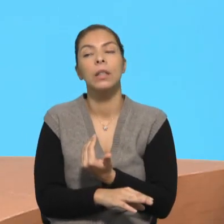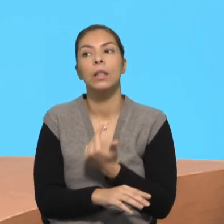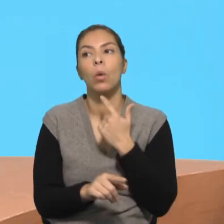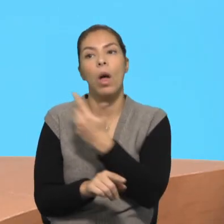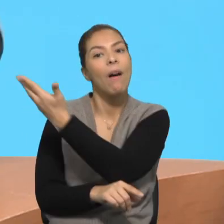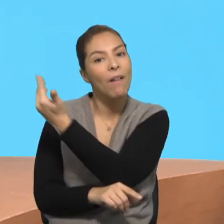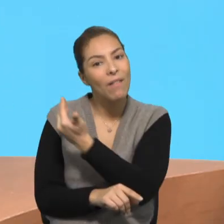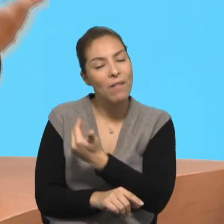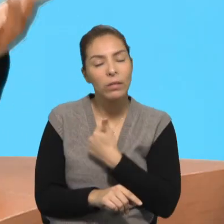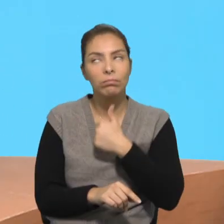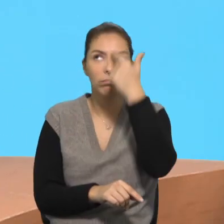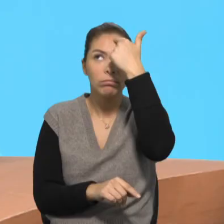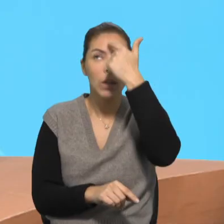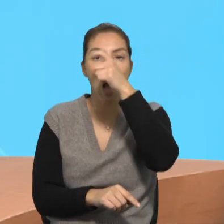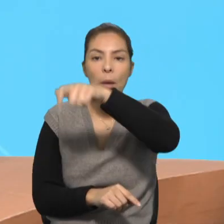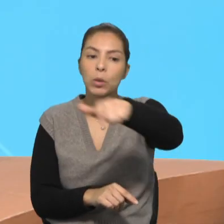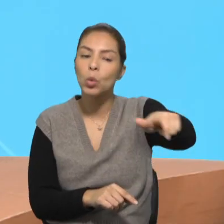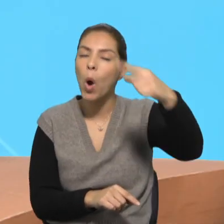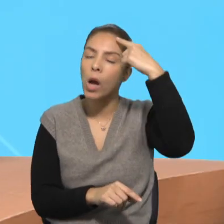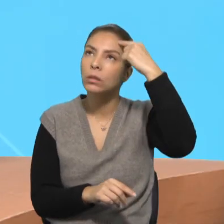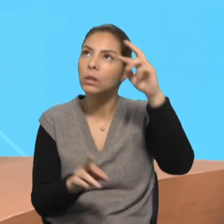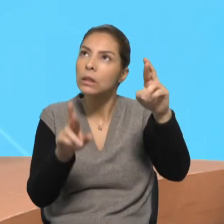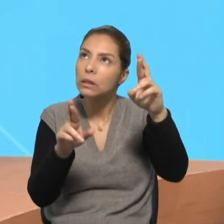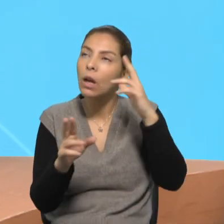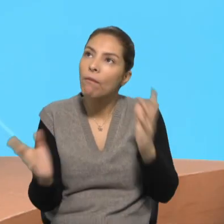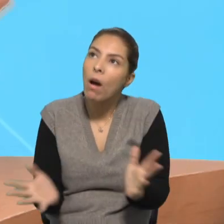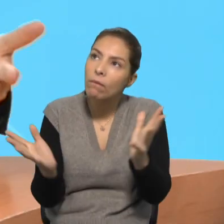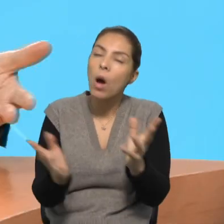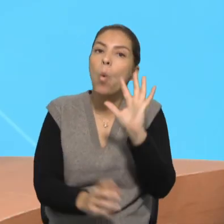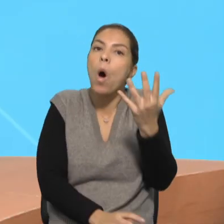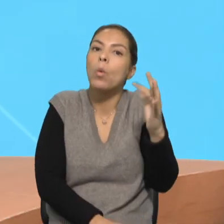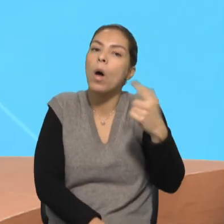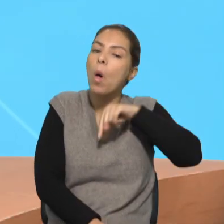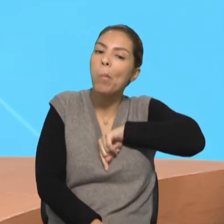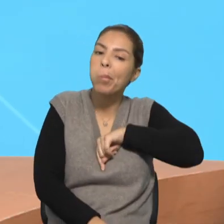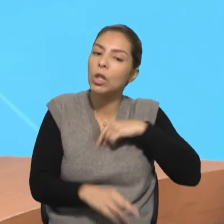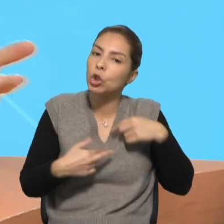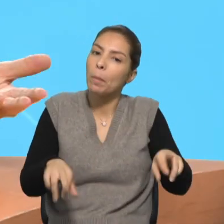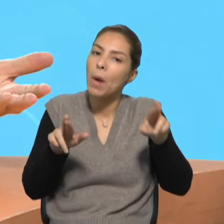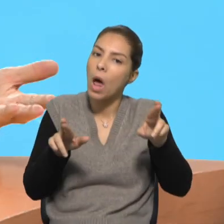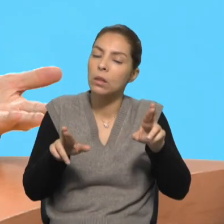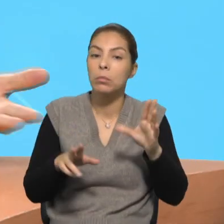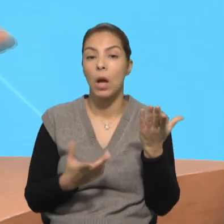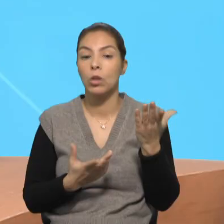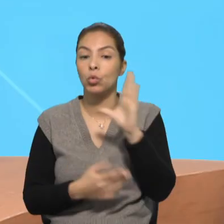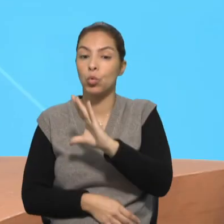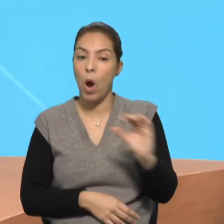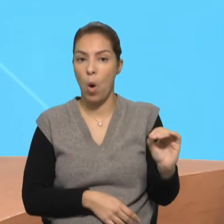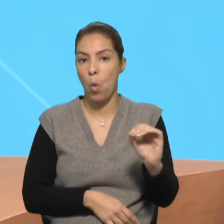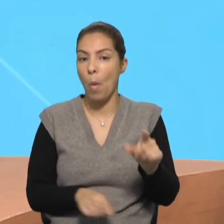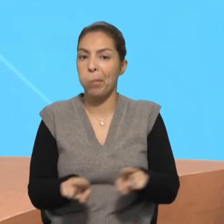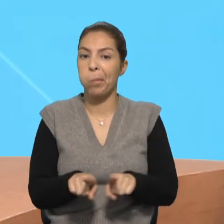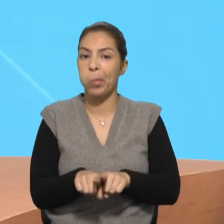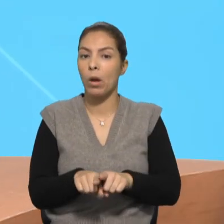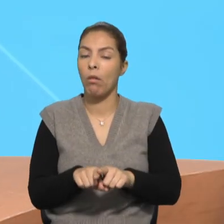trazida, prolongada na memória histórica do povo de Israel, de que João Batista é o mensageiro. Portanto, João